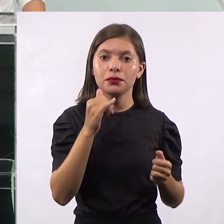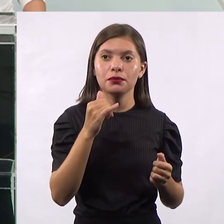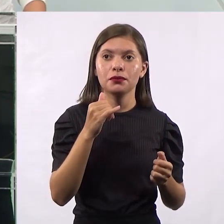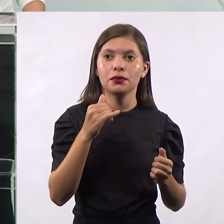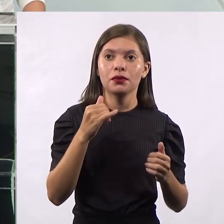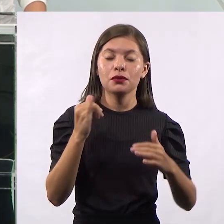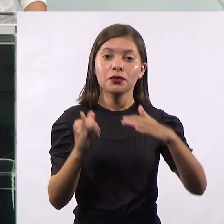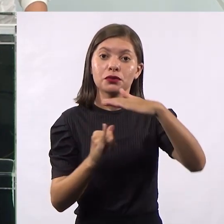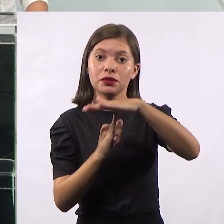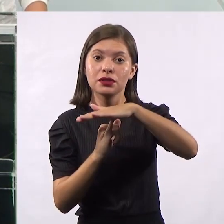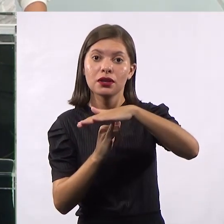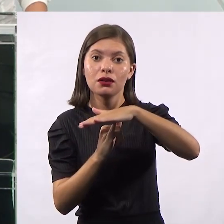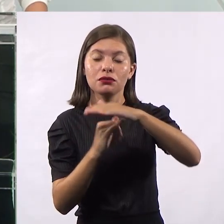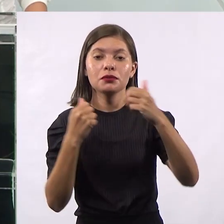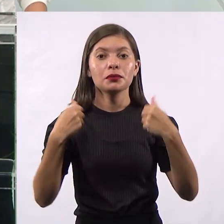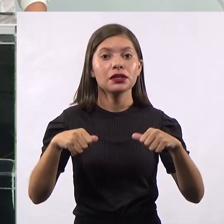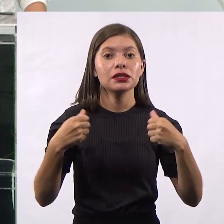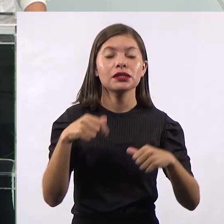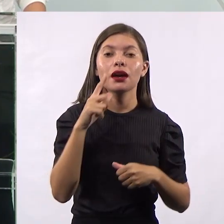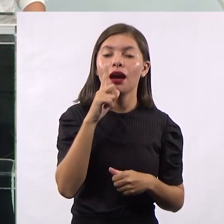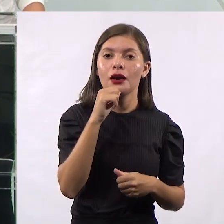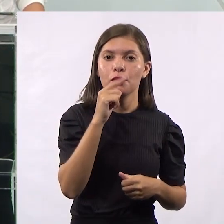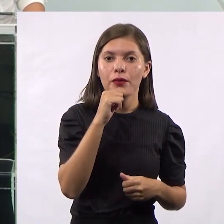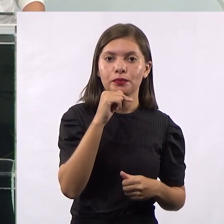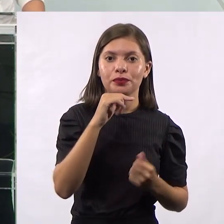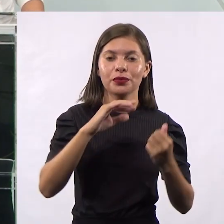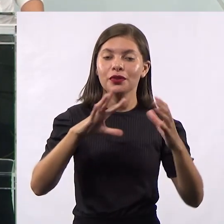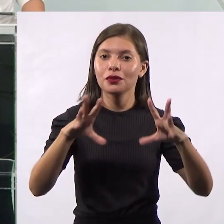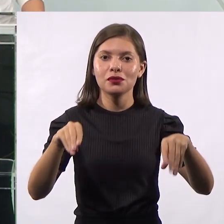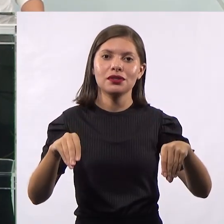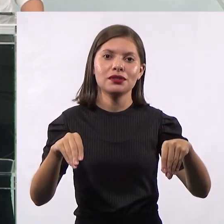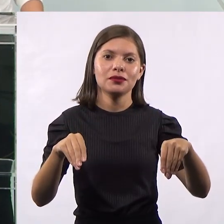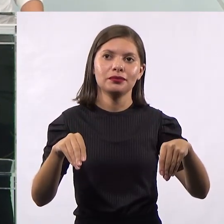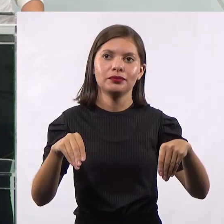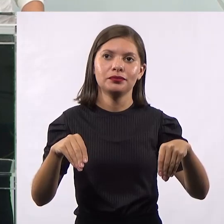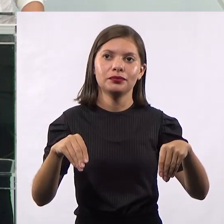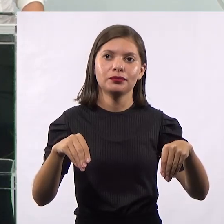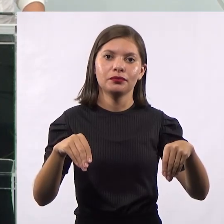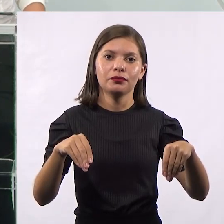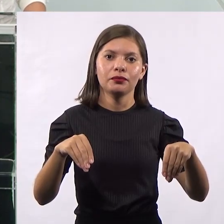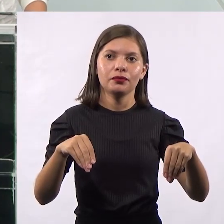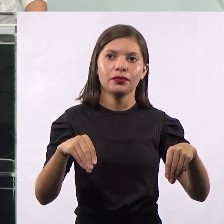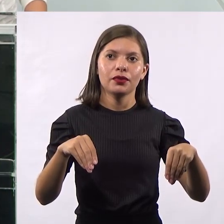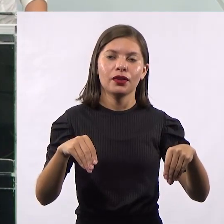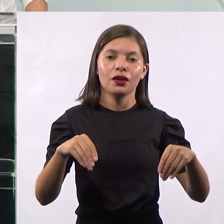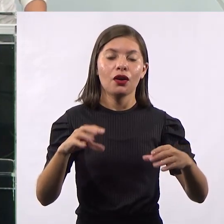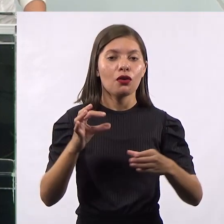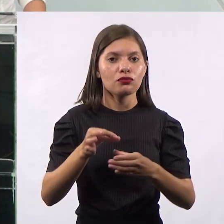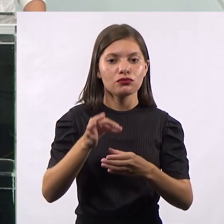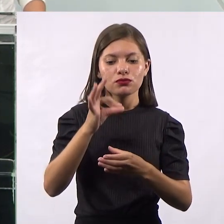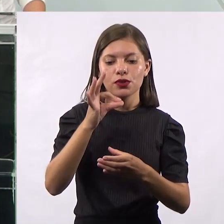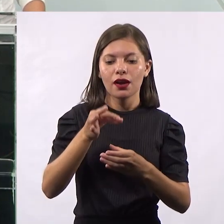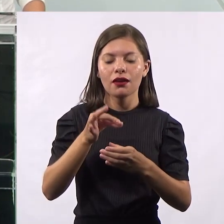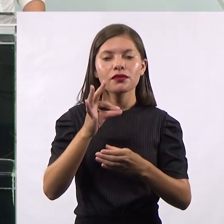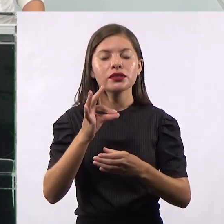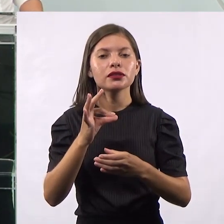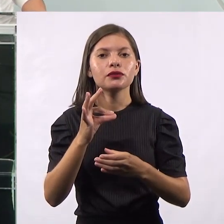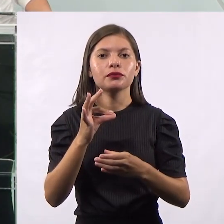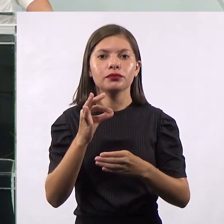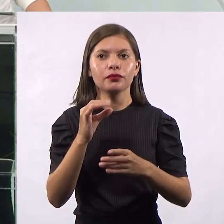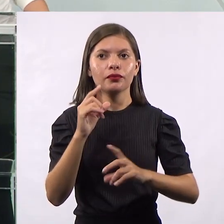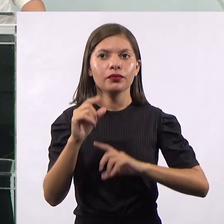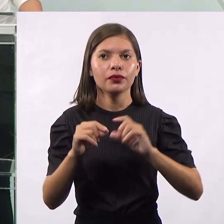pública que precisa de água, né? Acredito que todos. Ou o próprio cafezinho da repartição,